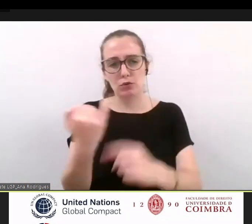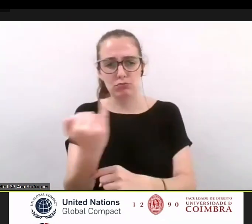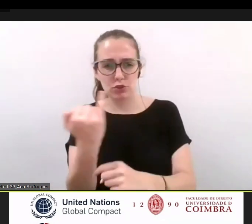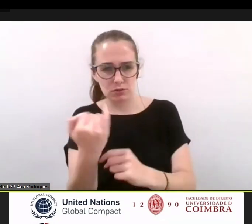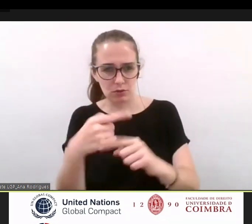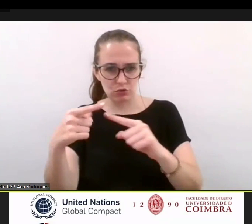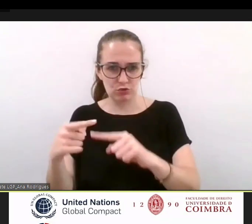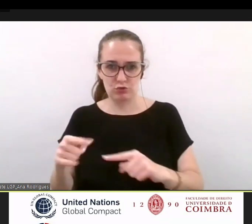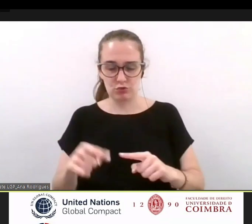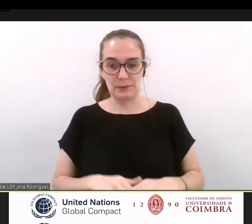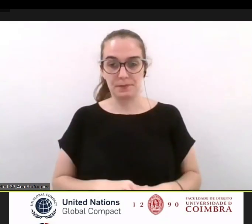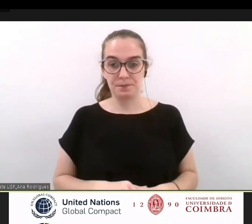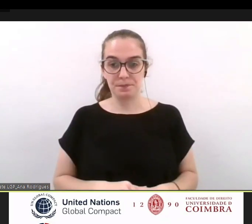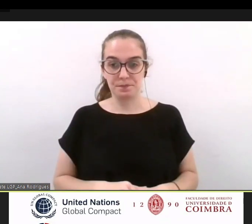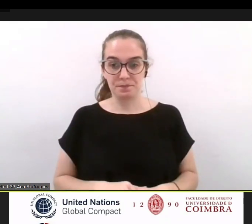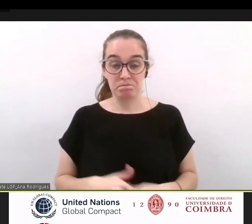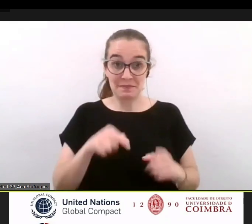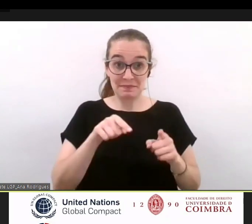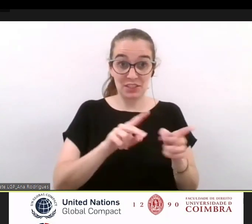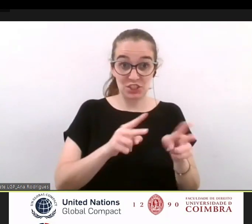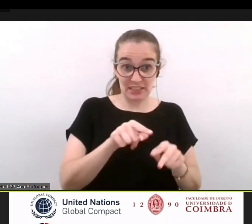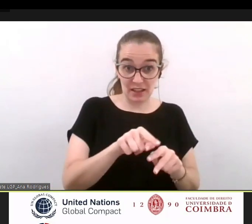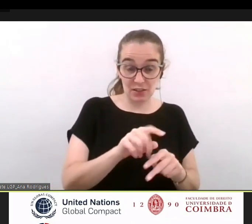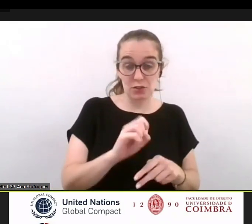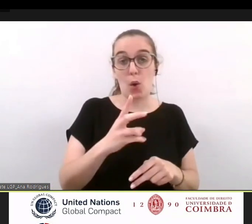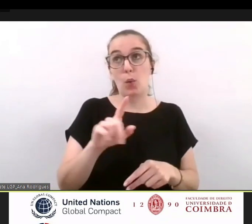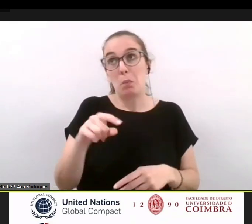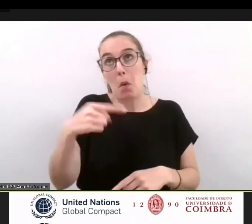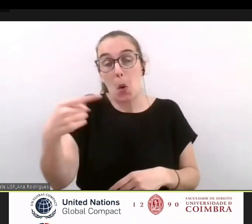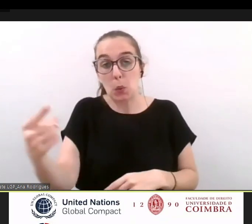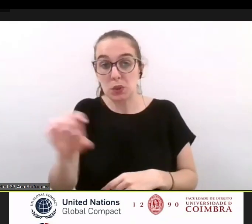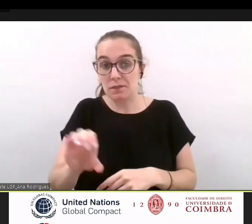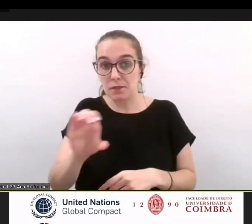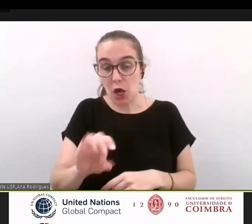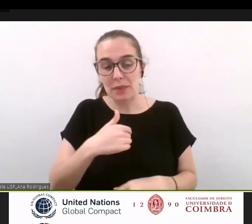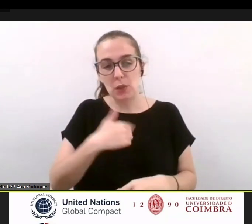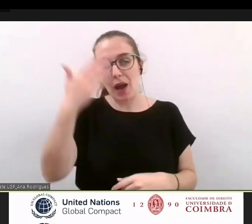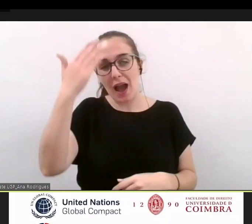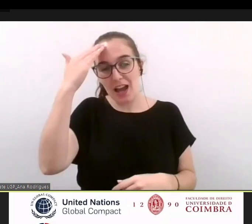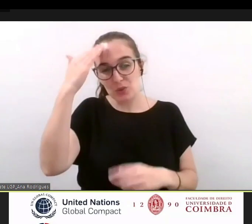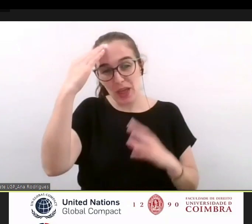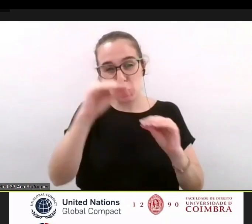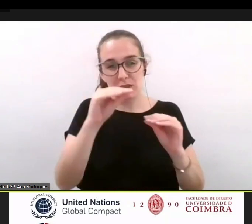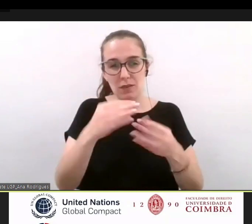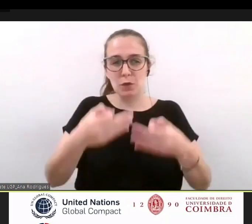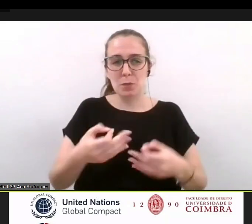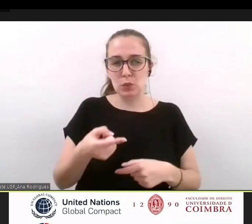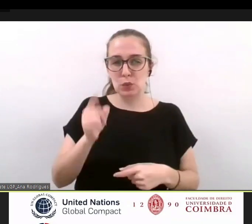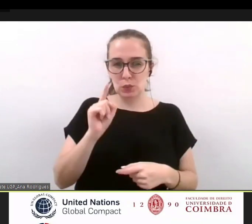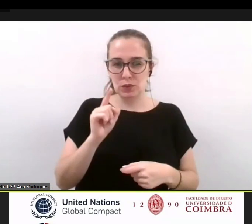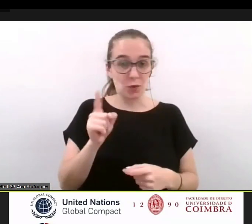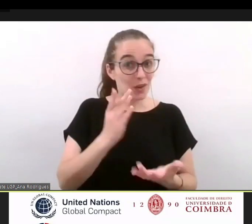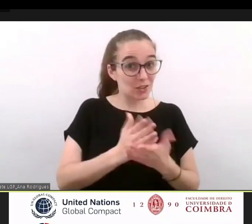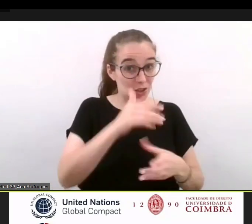contextos. Portanto, seja com essa estratégia, seja com outras abordagens de educação informal, não